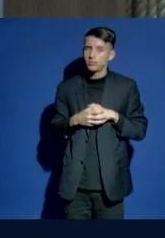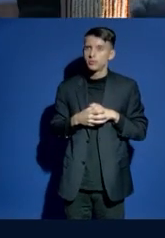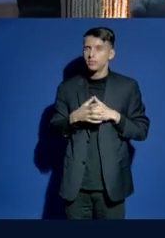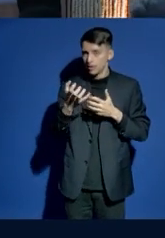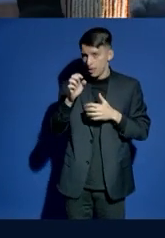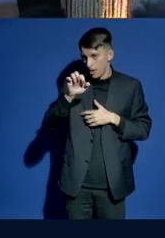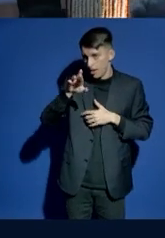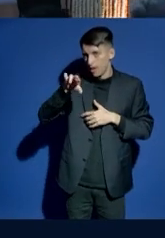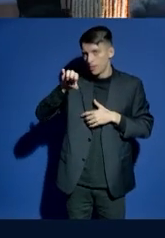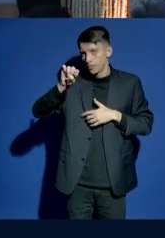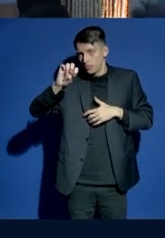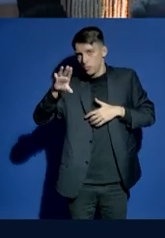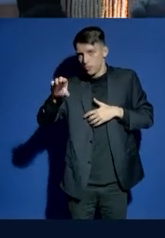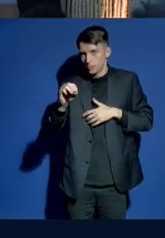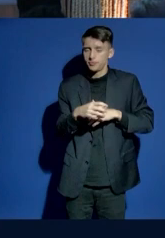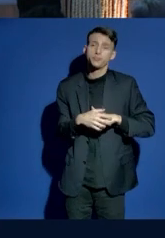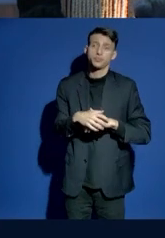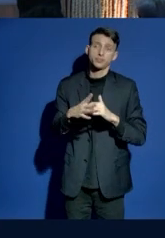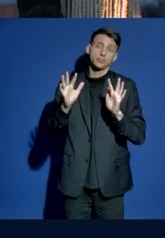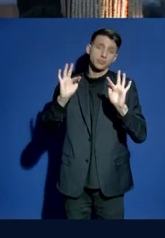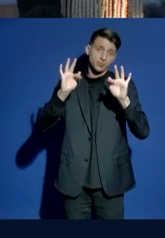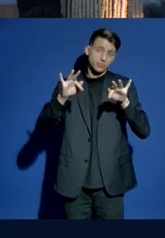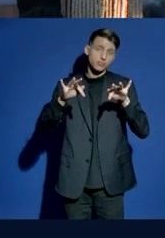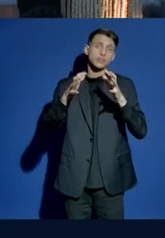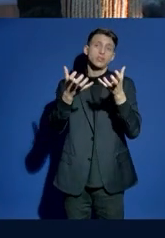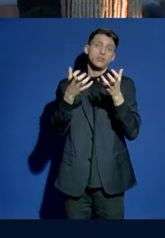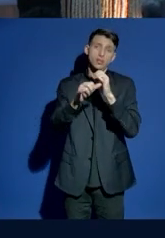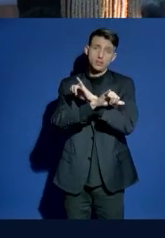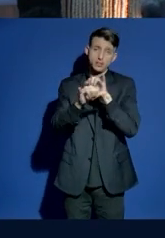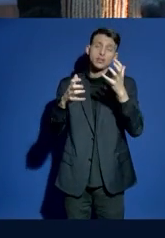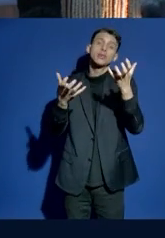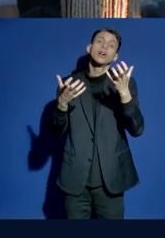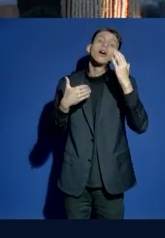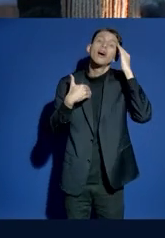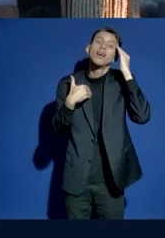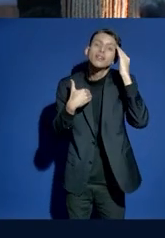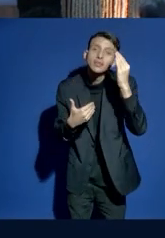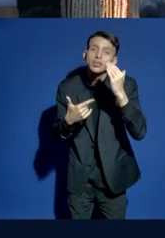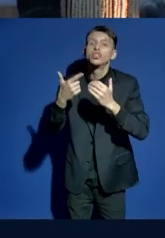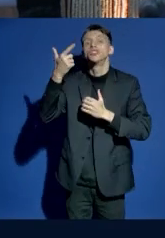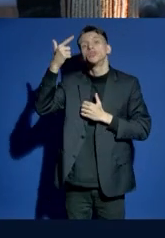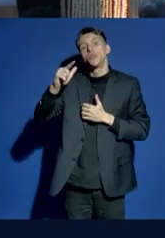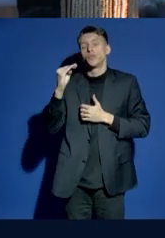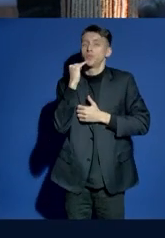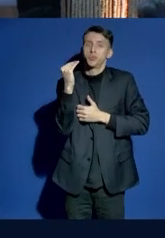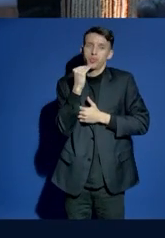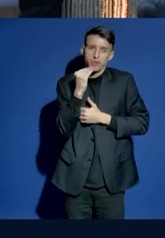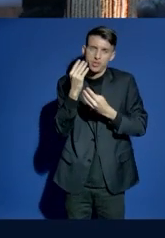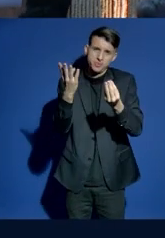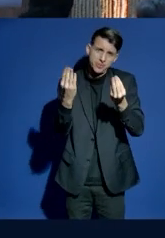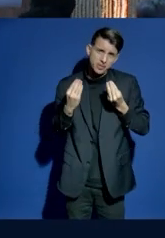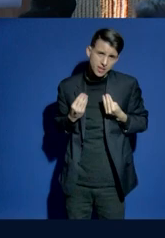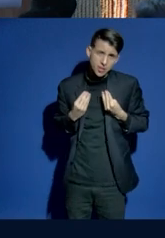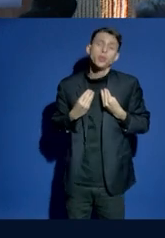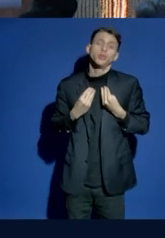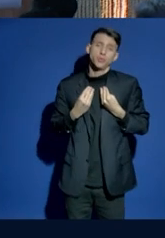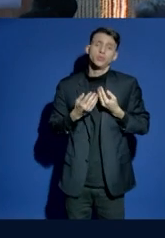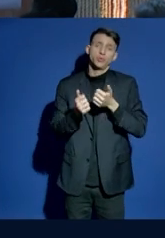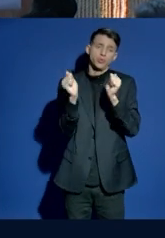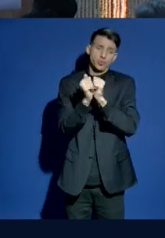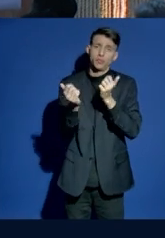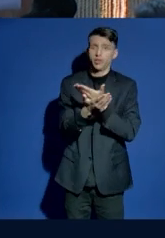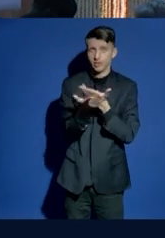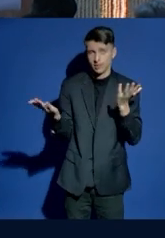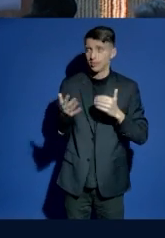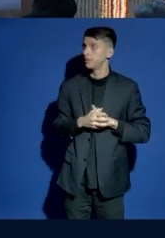começar, Erasmo? Bom, para finalizar aqui, já agradecendo mais uma vez a oportunidade, né, de estar aqui com vocês